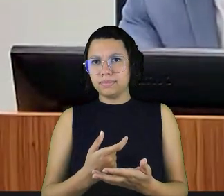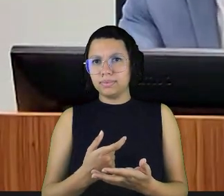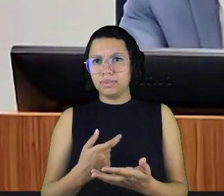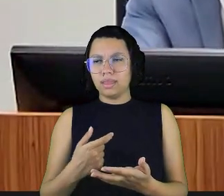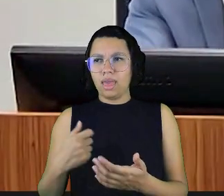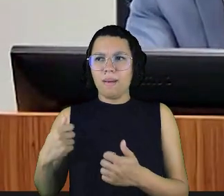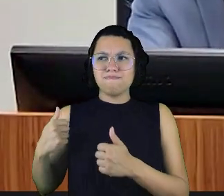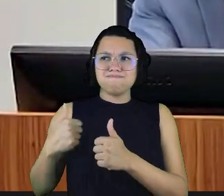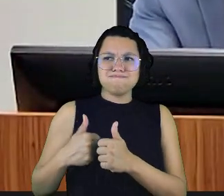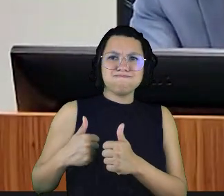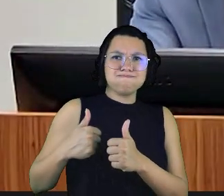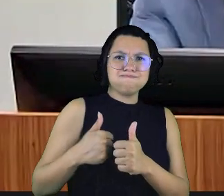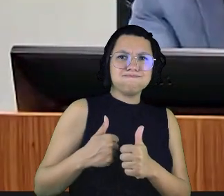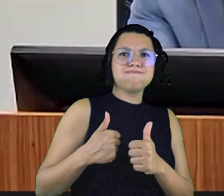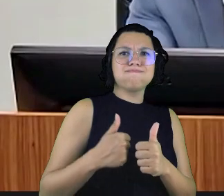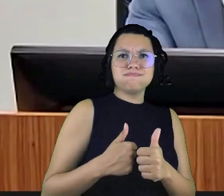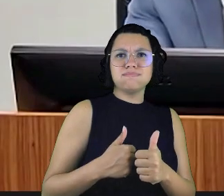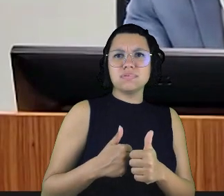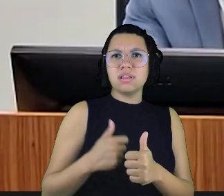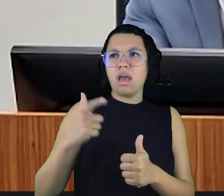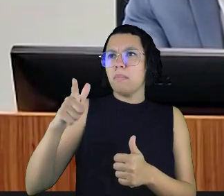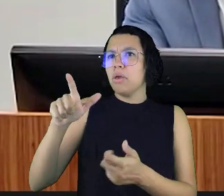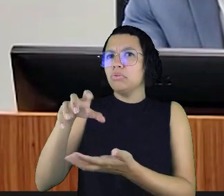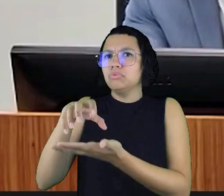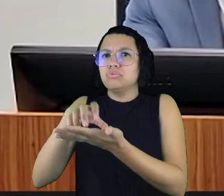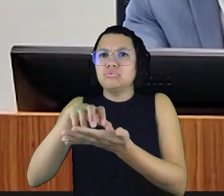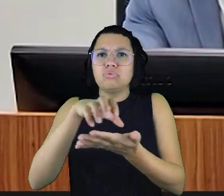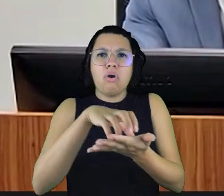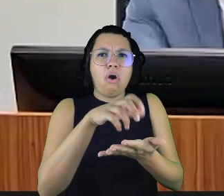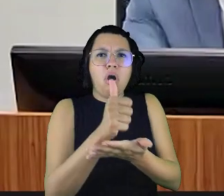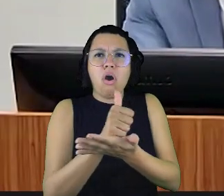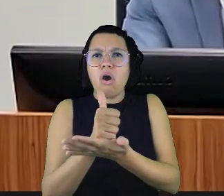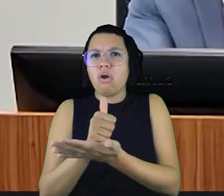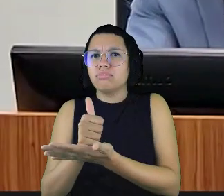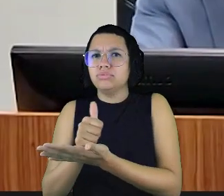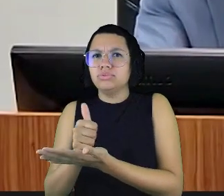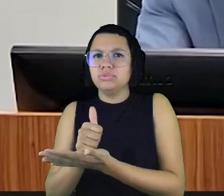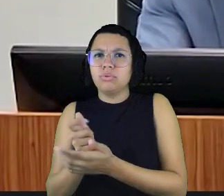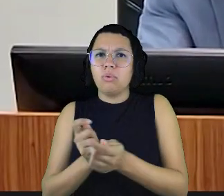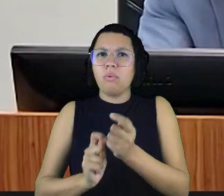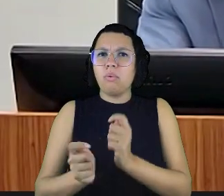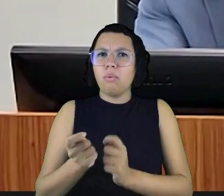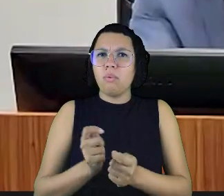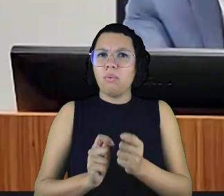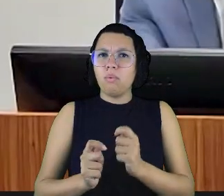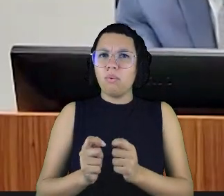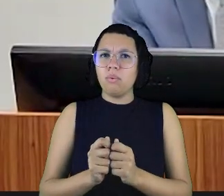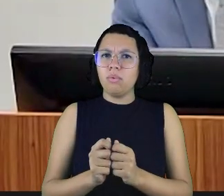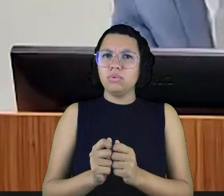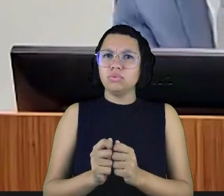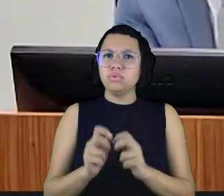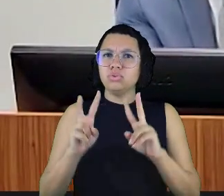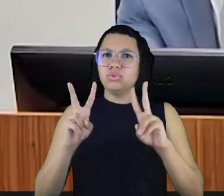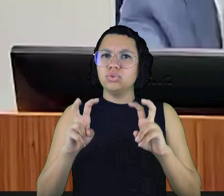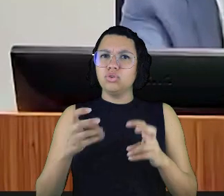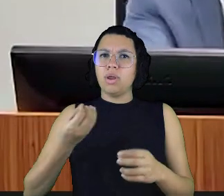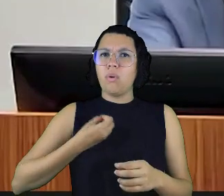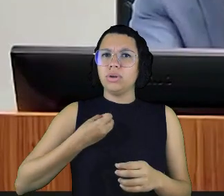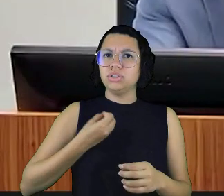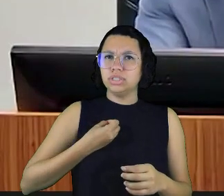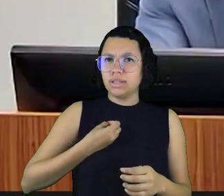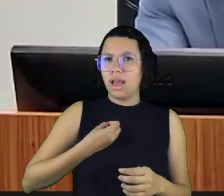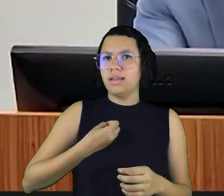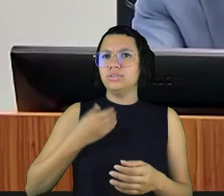perseguidos pelos órgãos de controle sobre o número de processos